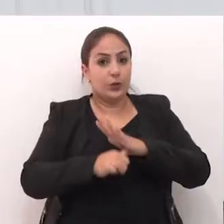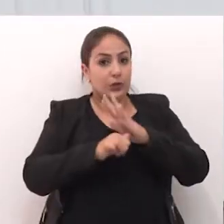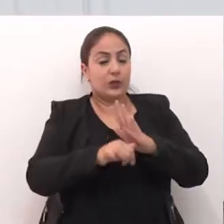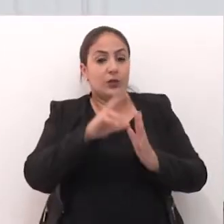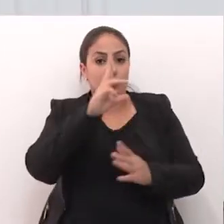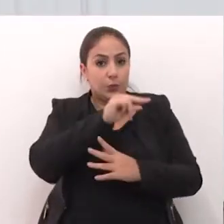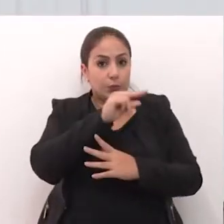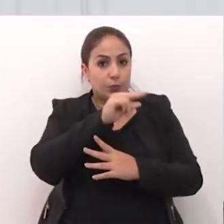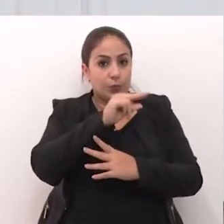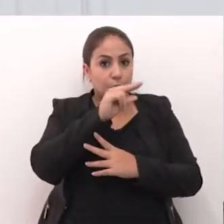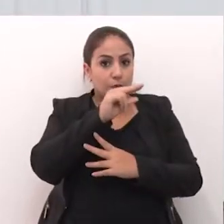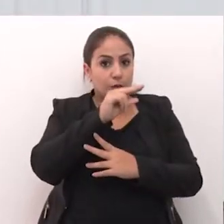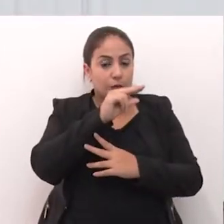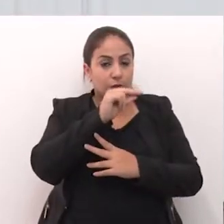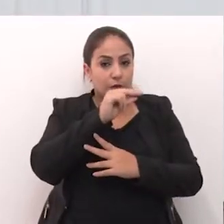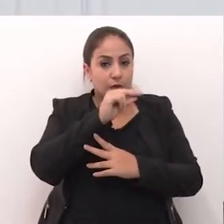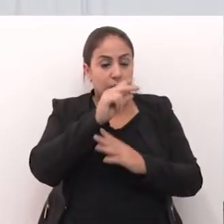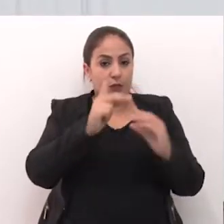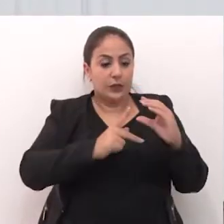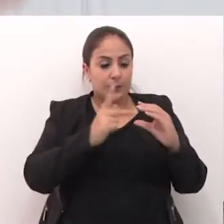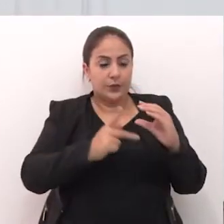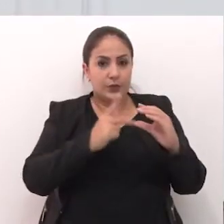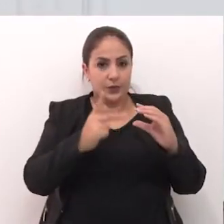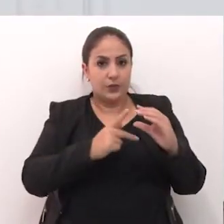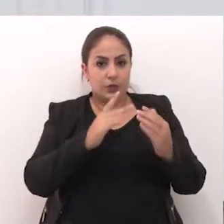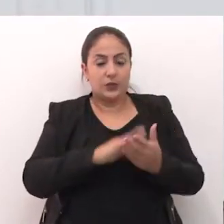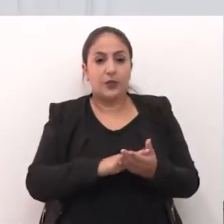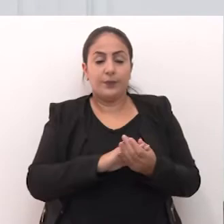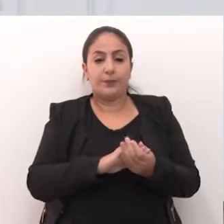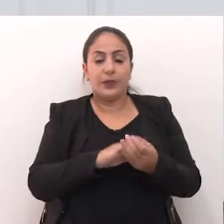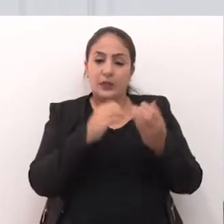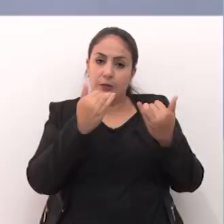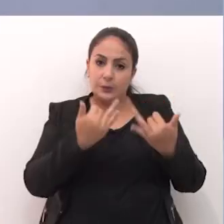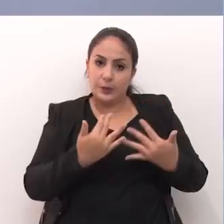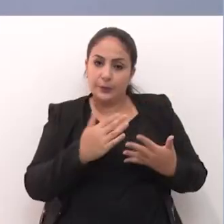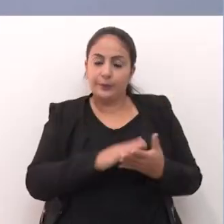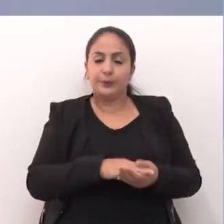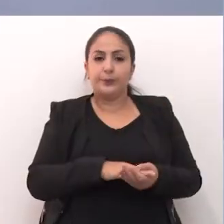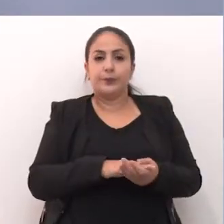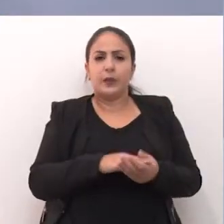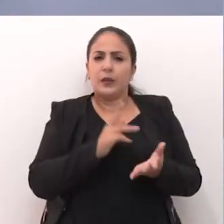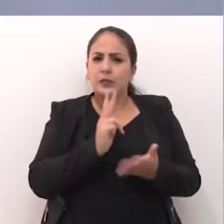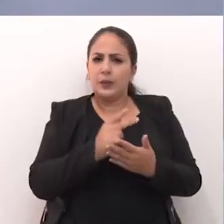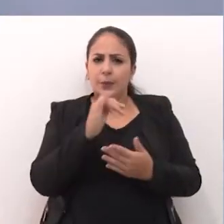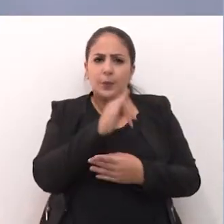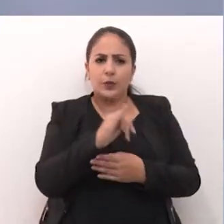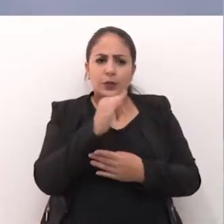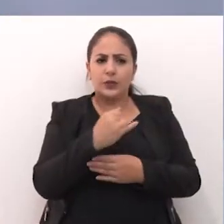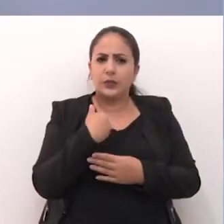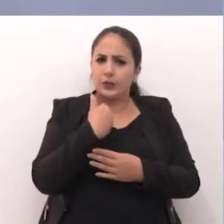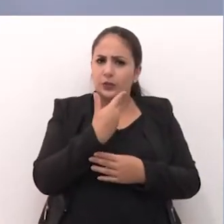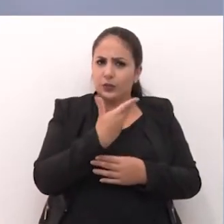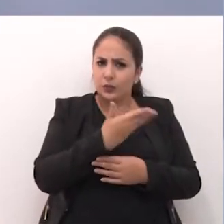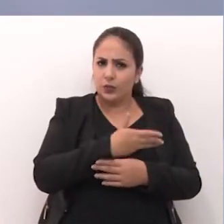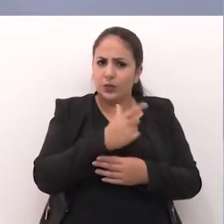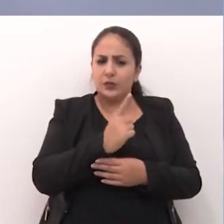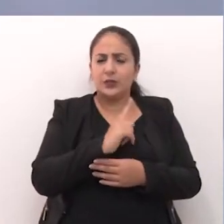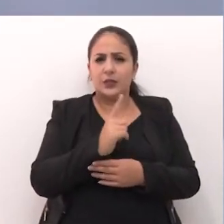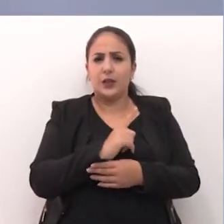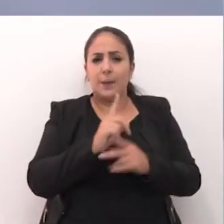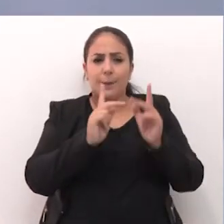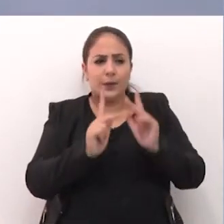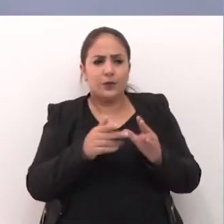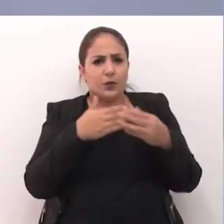O líder do Executivo na Câmara, vereador Alex Necker, explicou. Primeiro, é sempre importante a gente